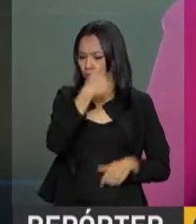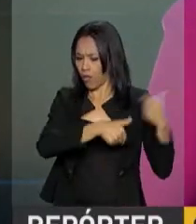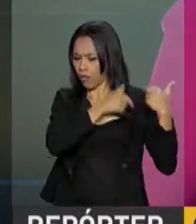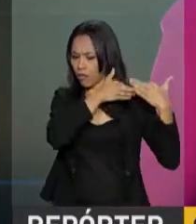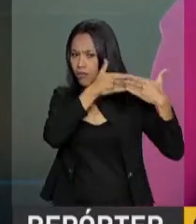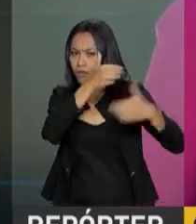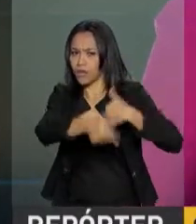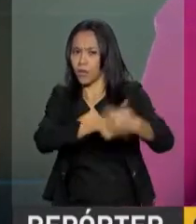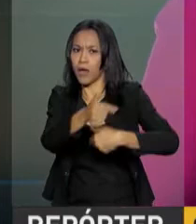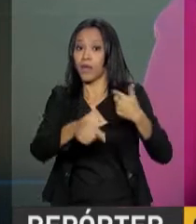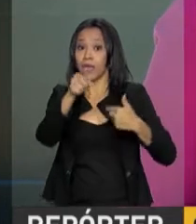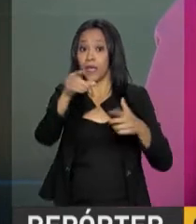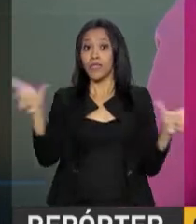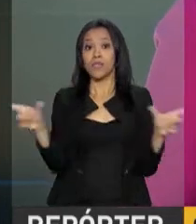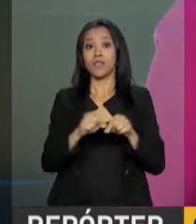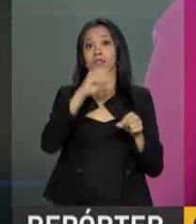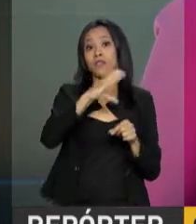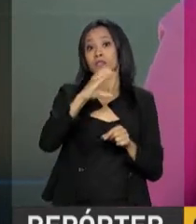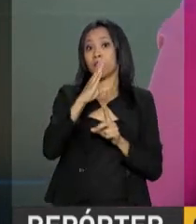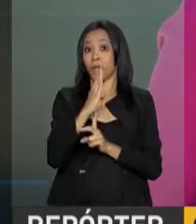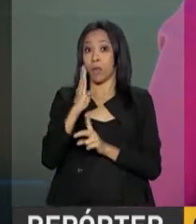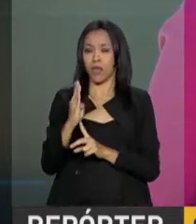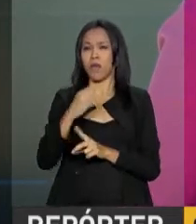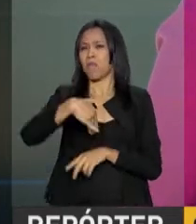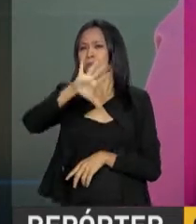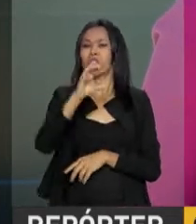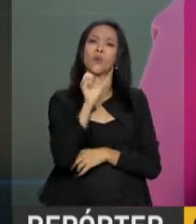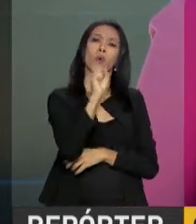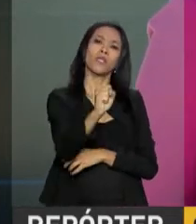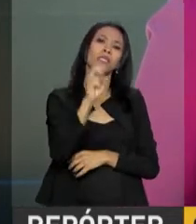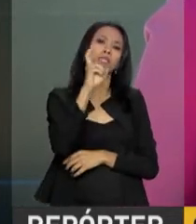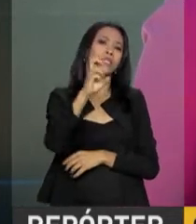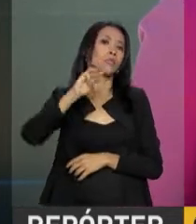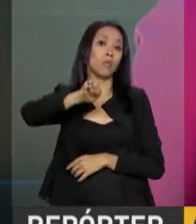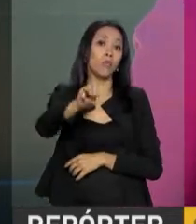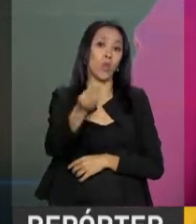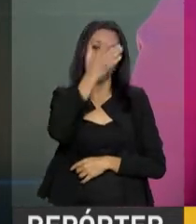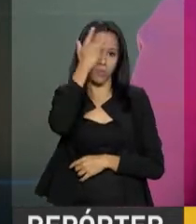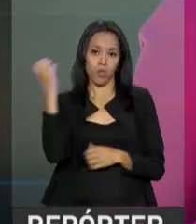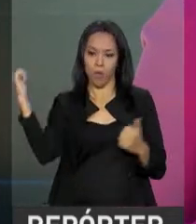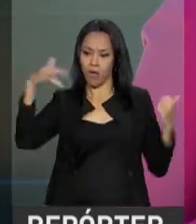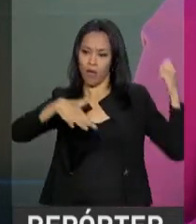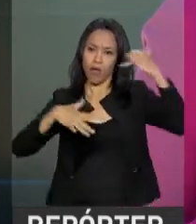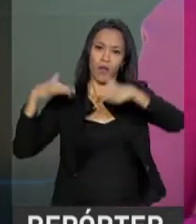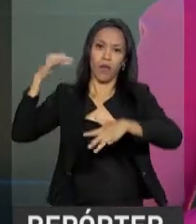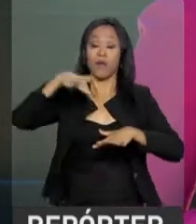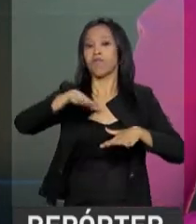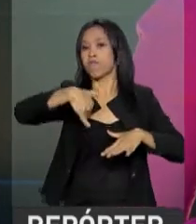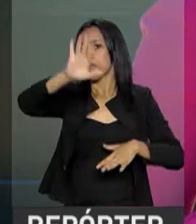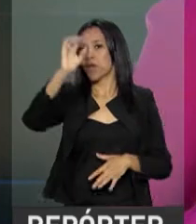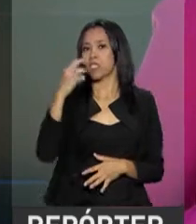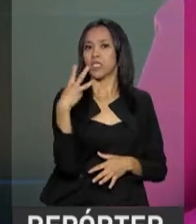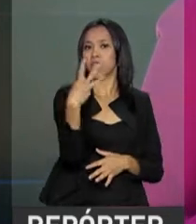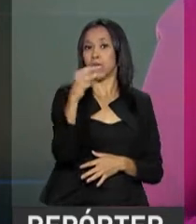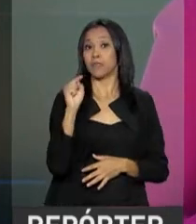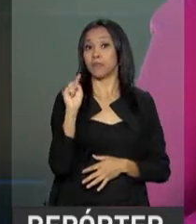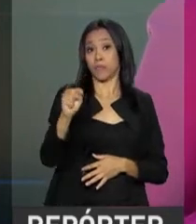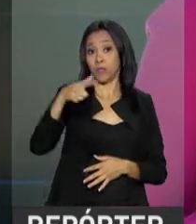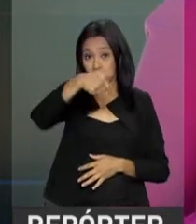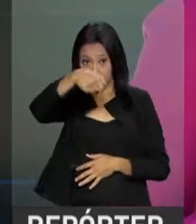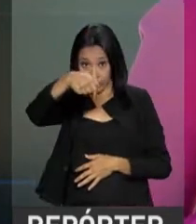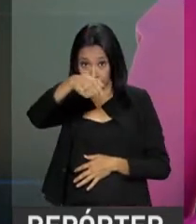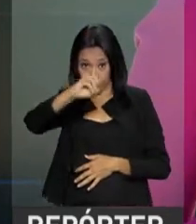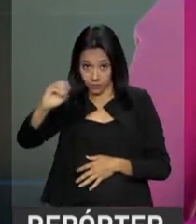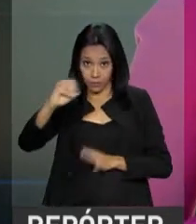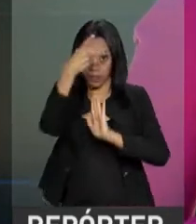Culturais do Banco do Brasil receberam mais de 85 milhões de visitantes, com a realização de mais de 3.700